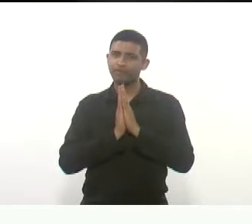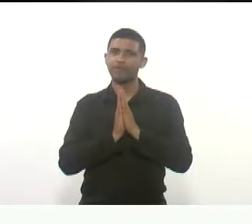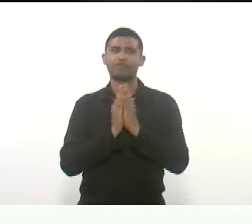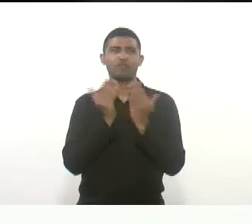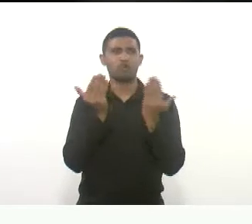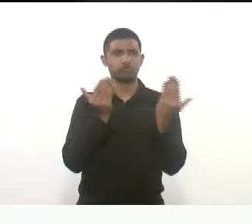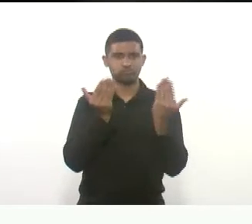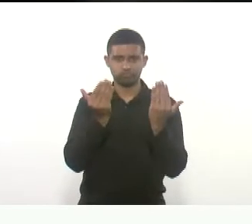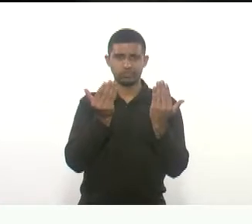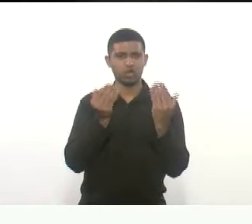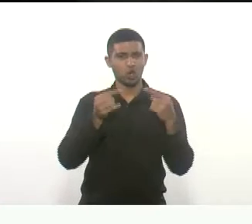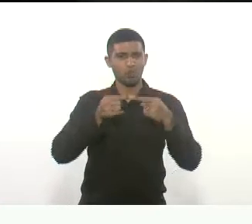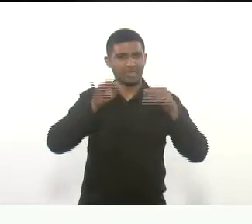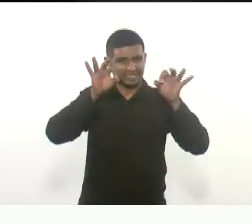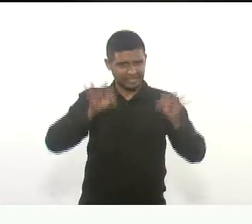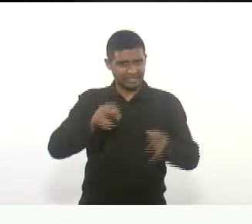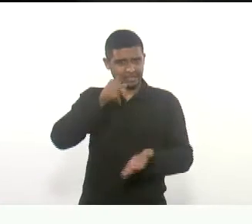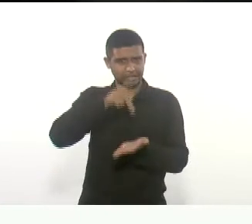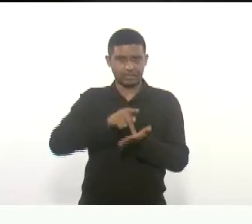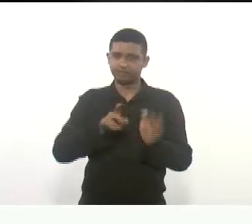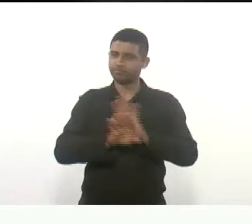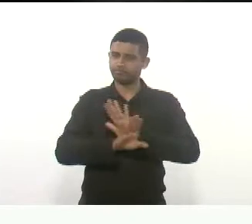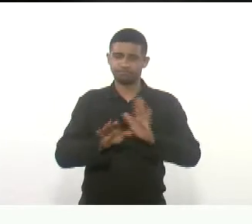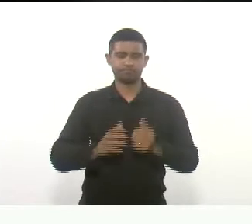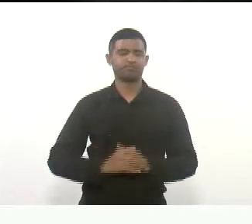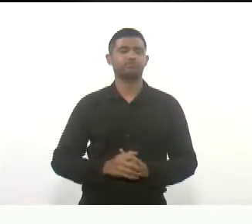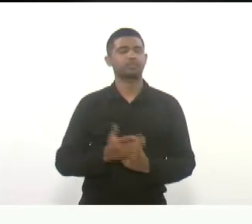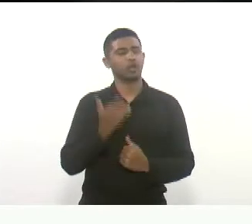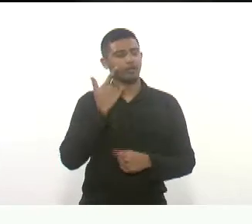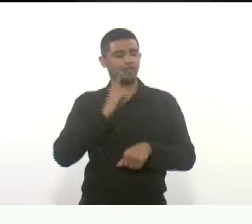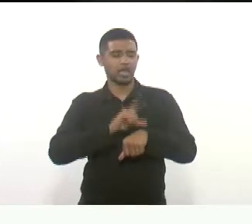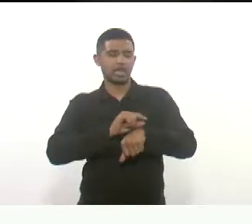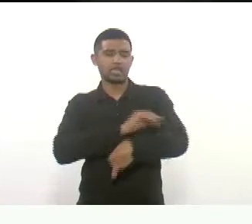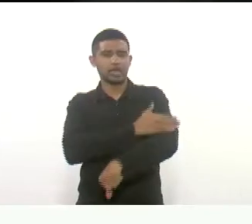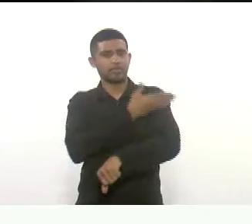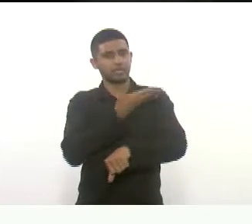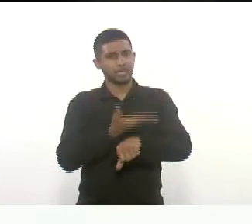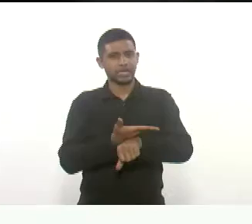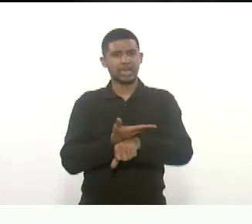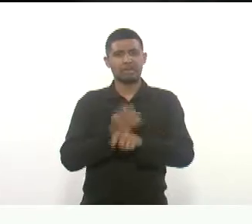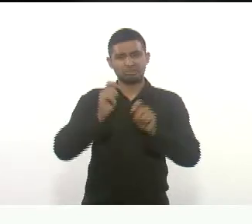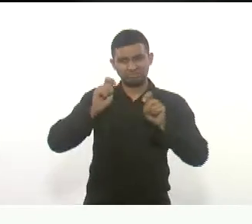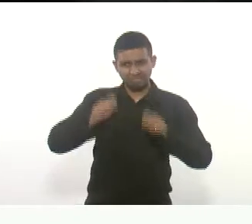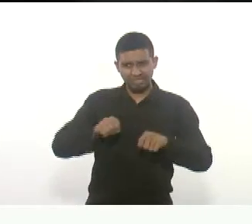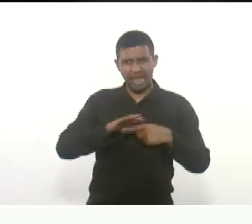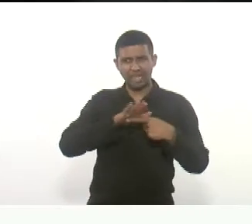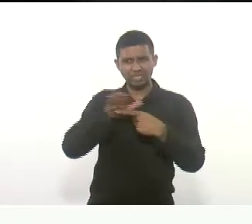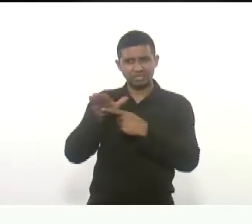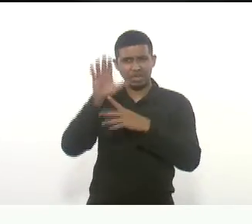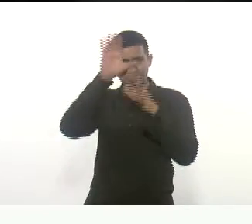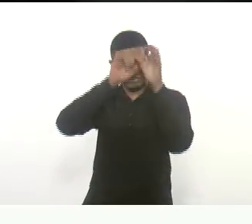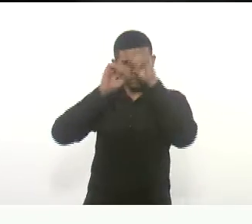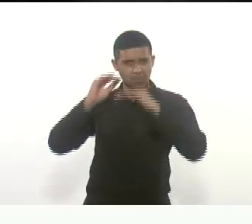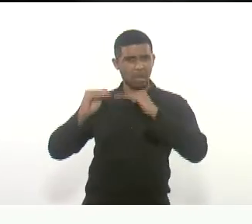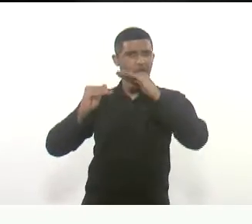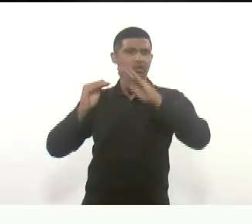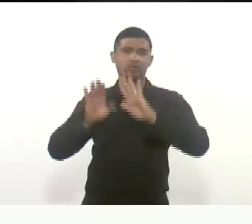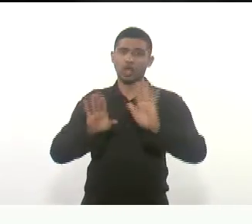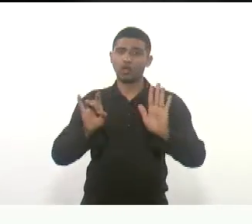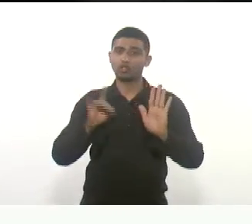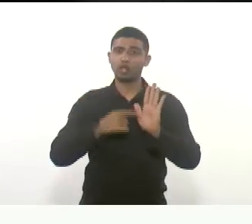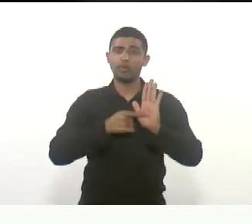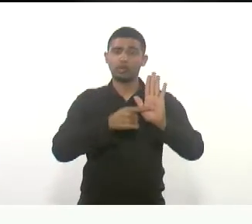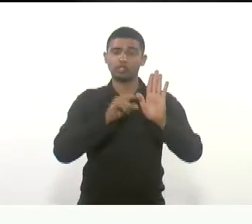é causalidade. Tá? Não é. Então, tempo integral não causa aprendizagem ou falta de aprendizagem. Eu só estou mostrando que,